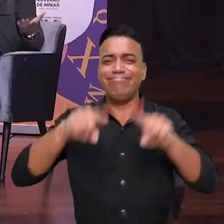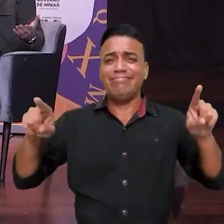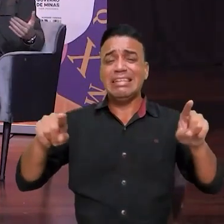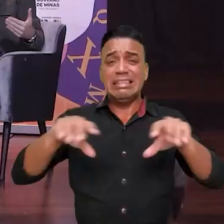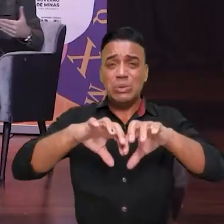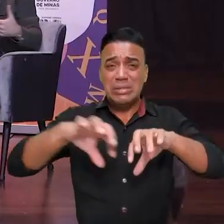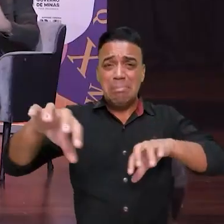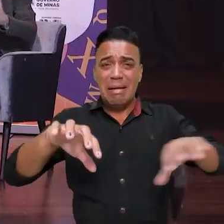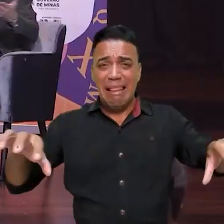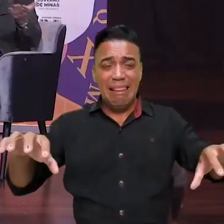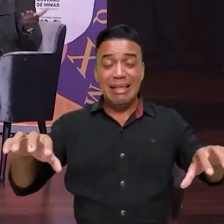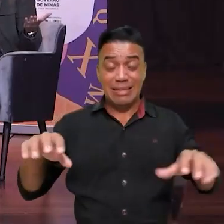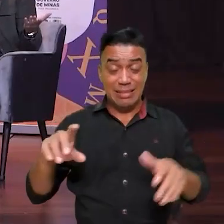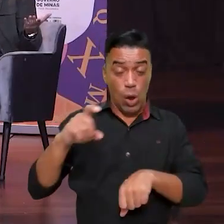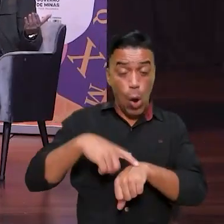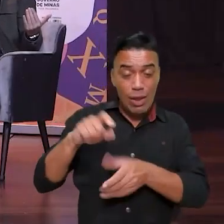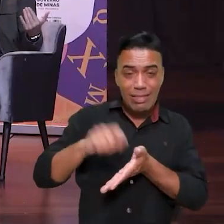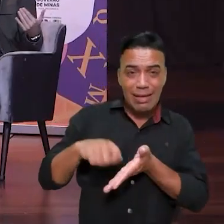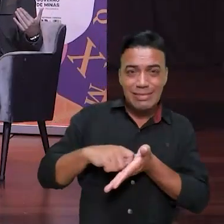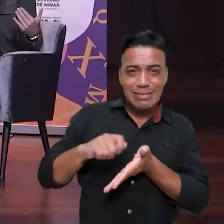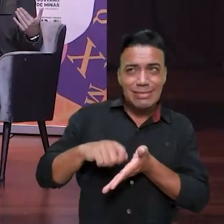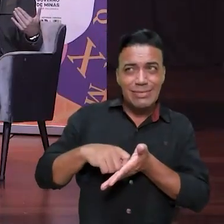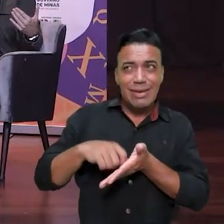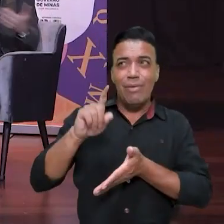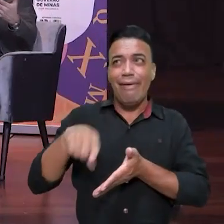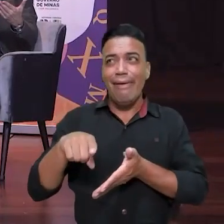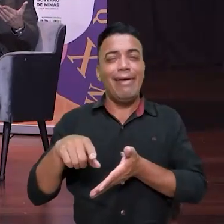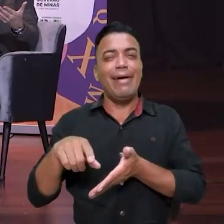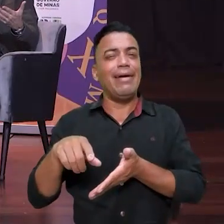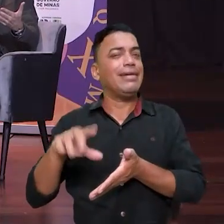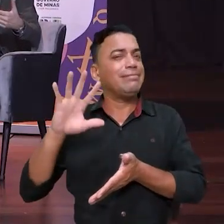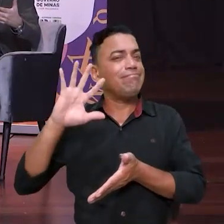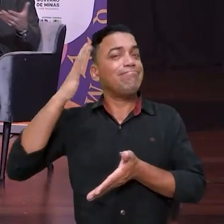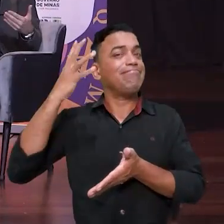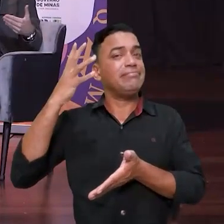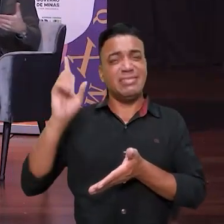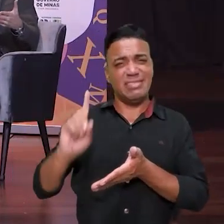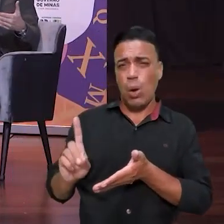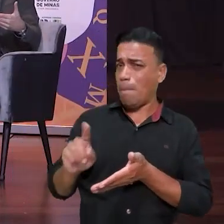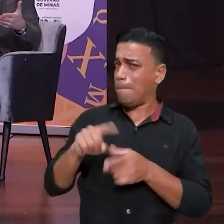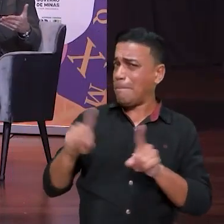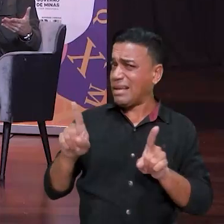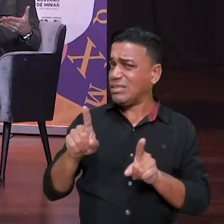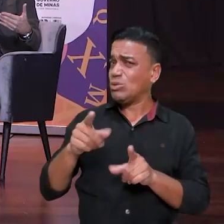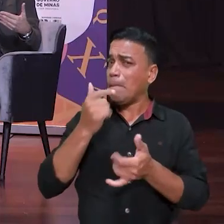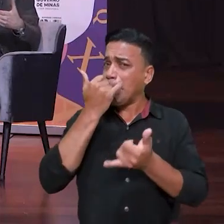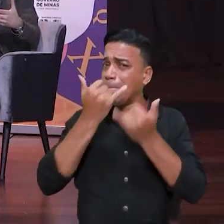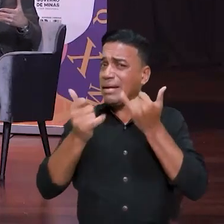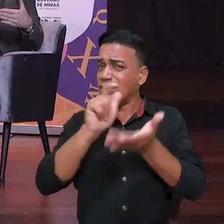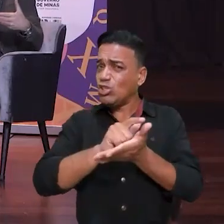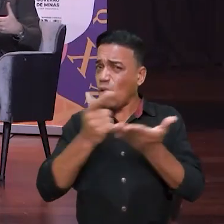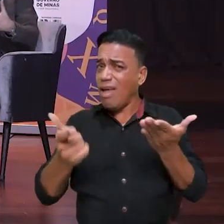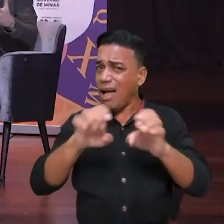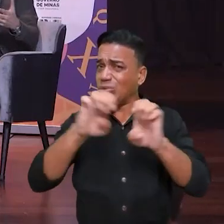separar muitas coisas. De repente você está escrevendo, aí de repente você diz assim, não, mas isso está meio reportagem, não,